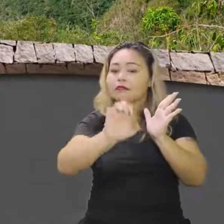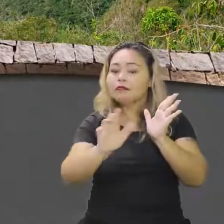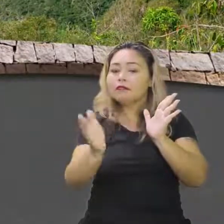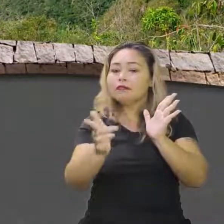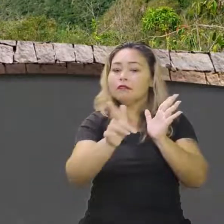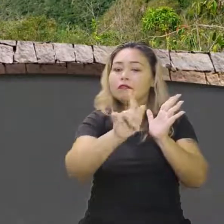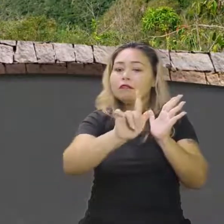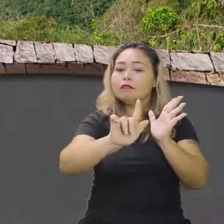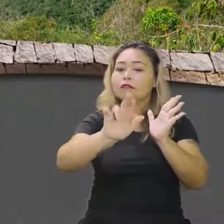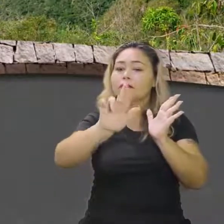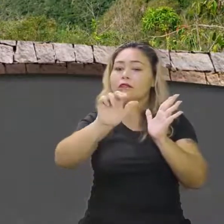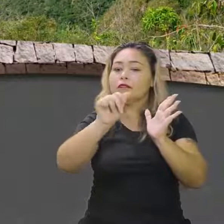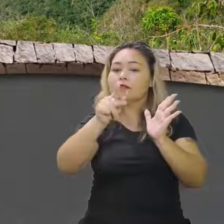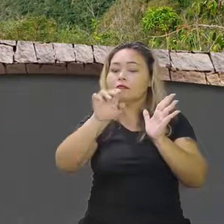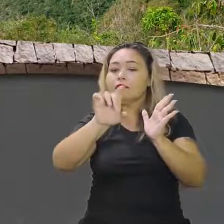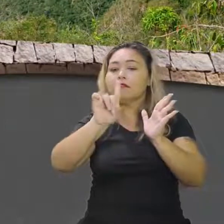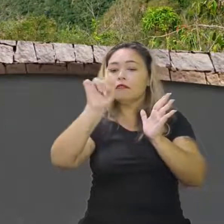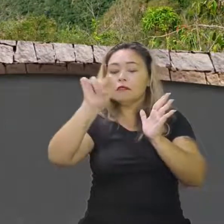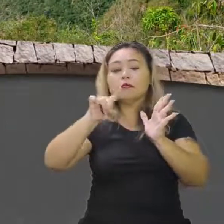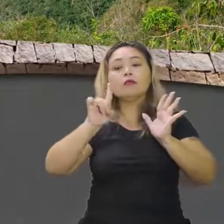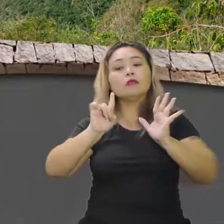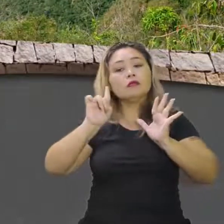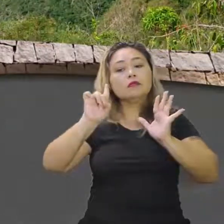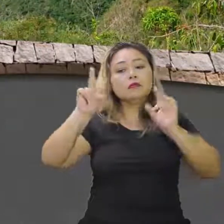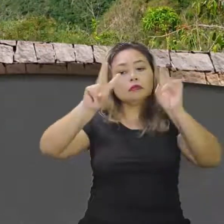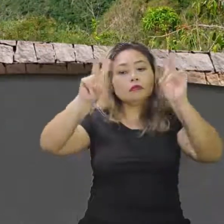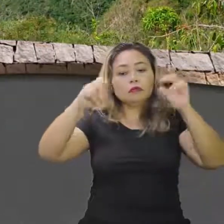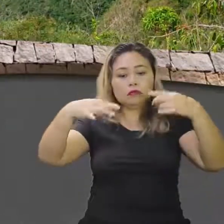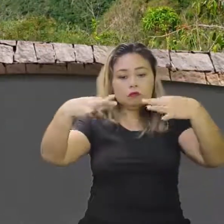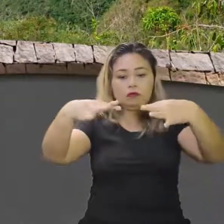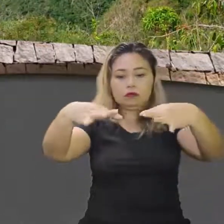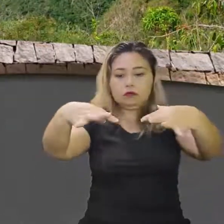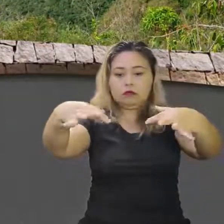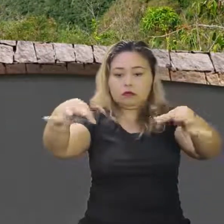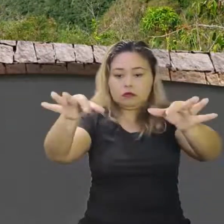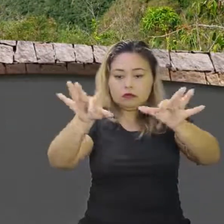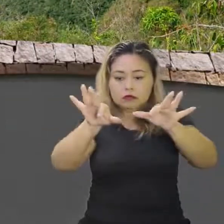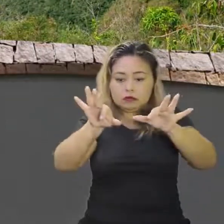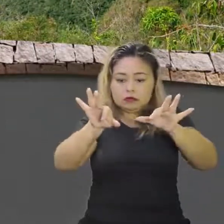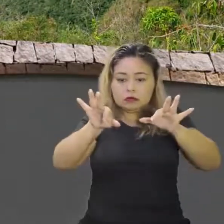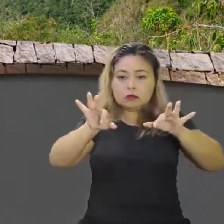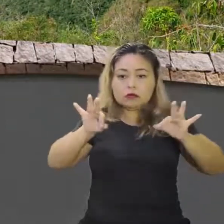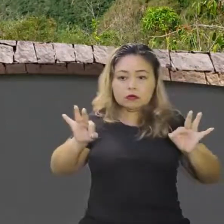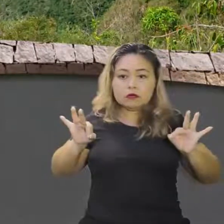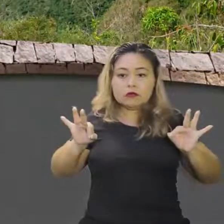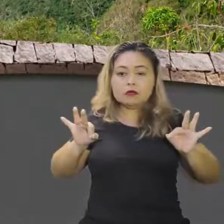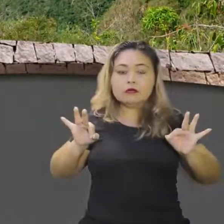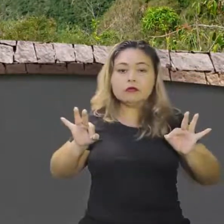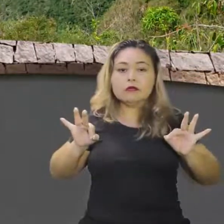estado de Rondônia, que era denominado Forte Príncipe da Beira.